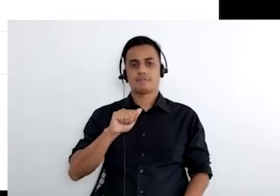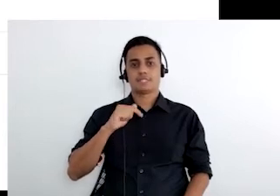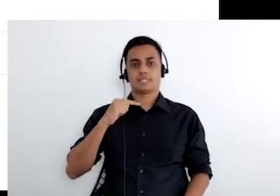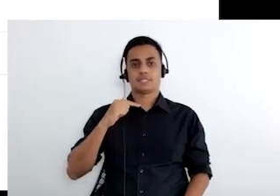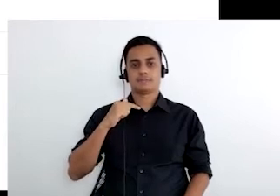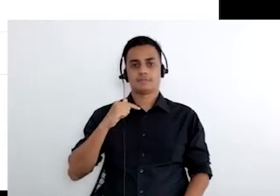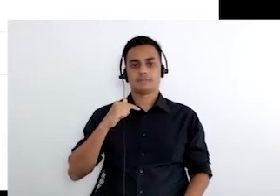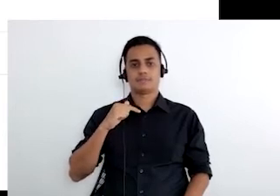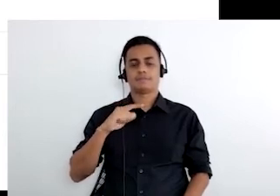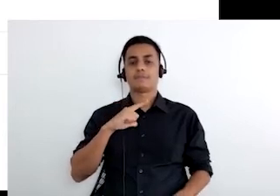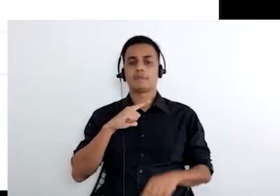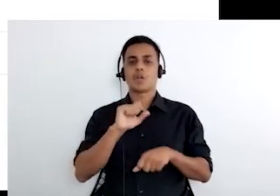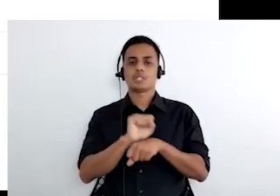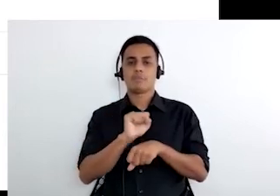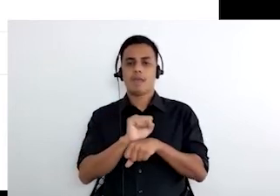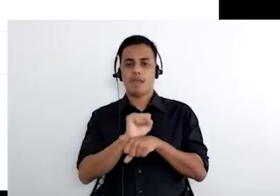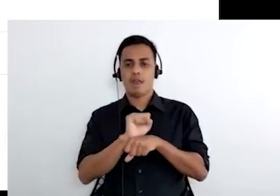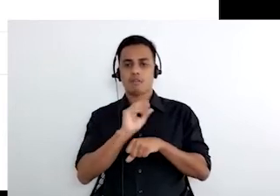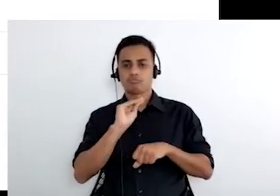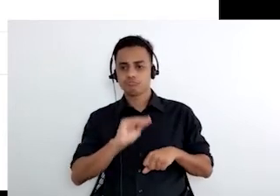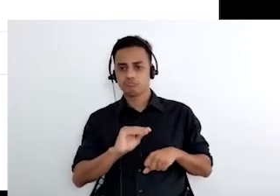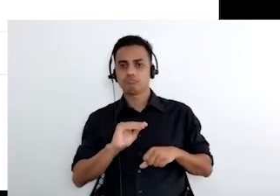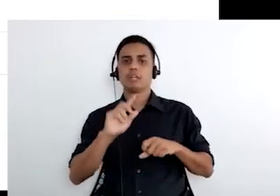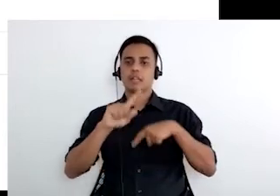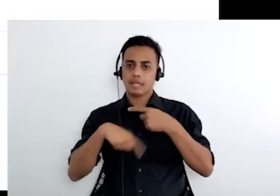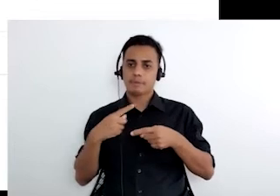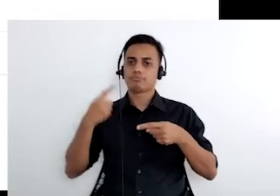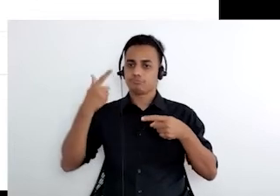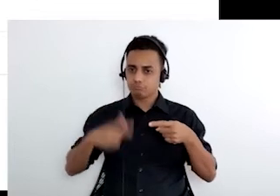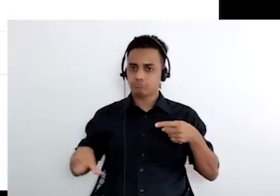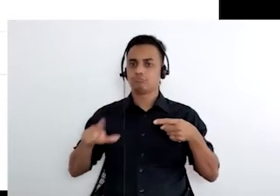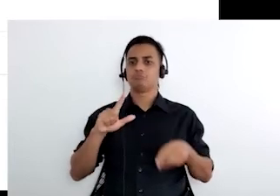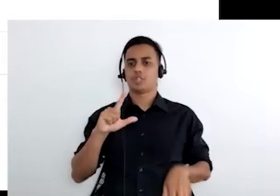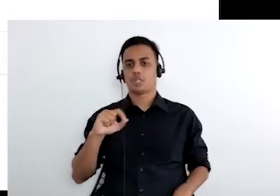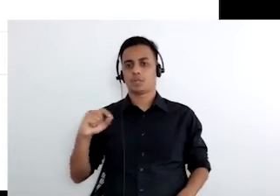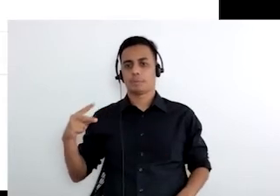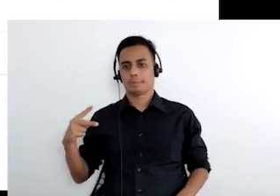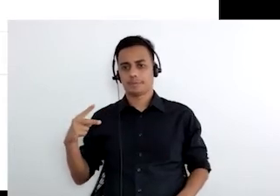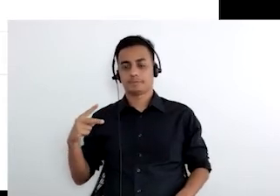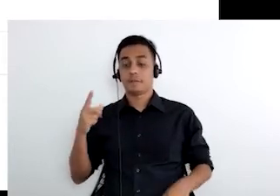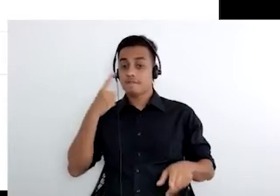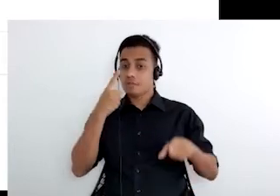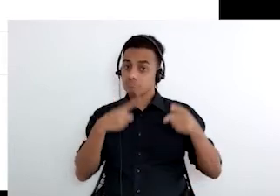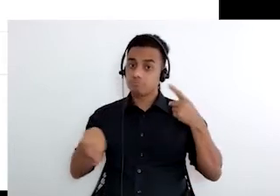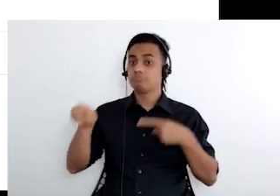Vamos colocar uma esperazinha e vamos repetir. Vamos colocar aqui um loop. Vamos ver quanto.